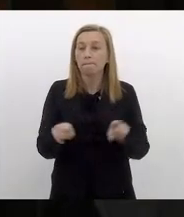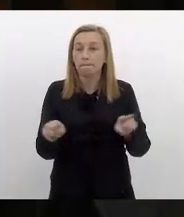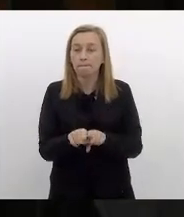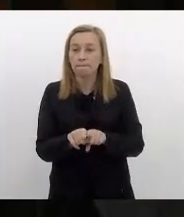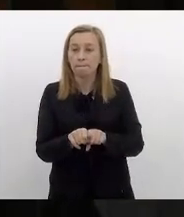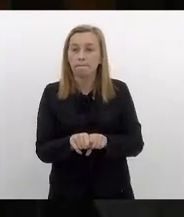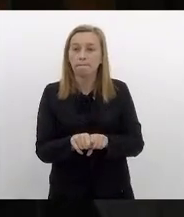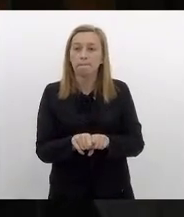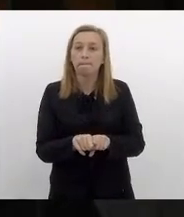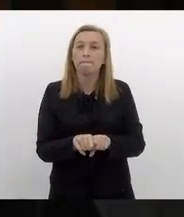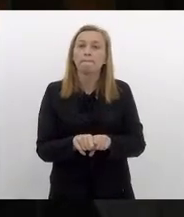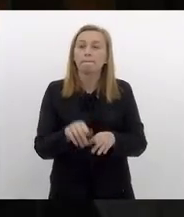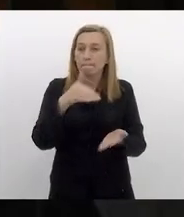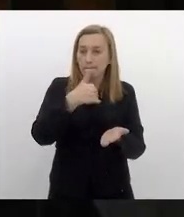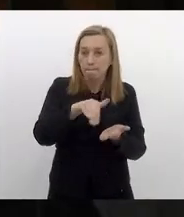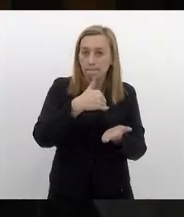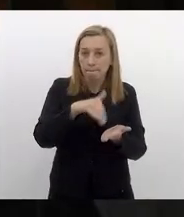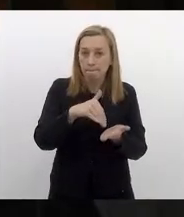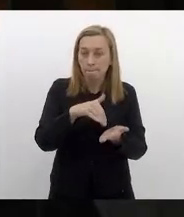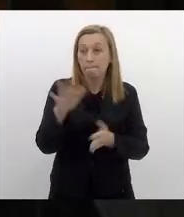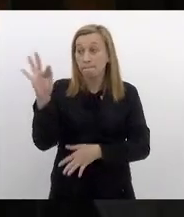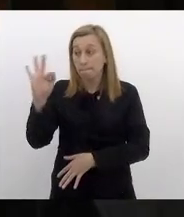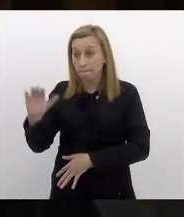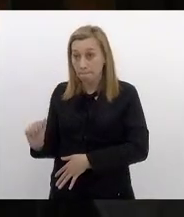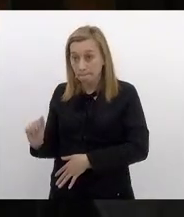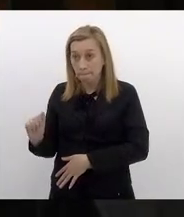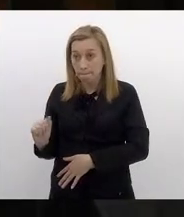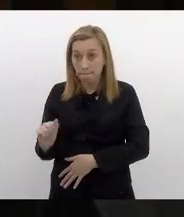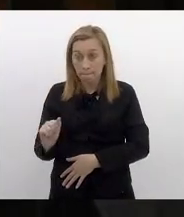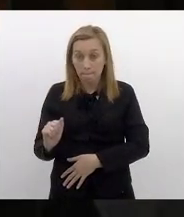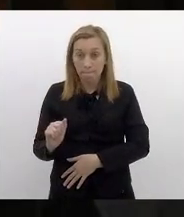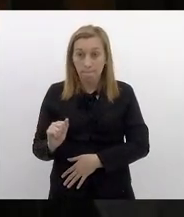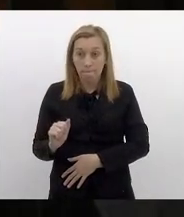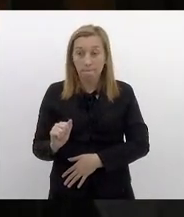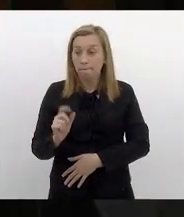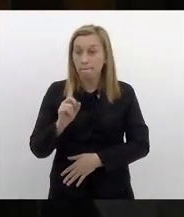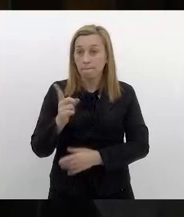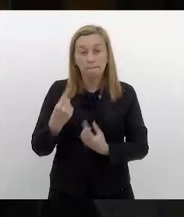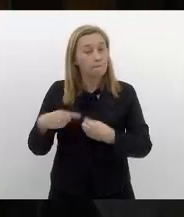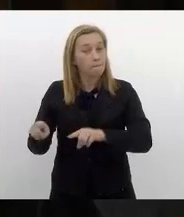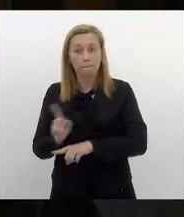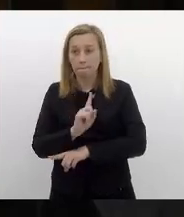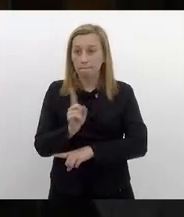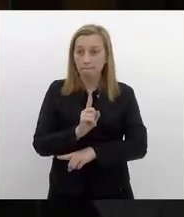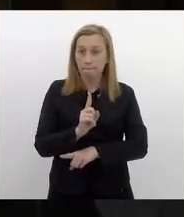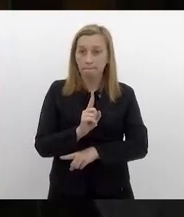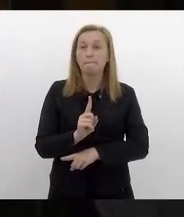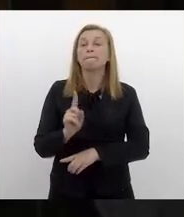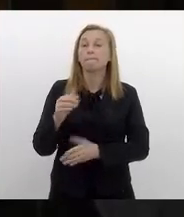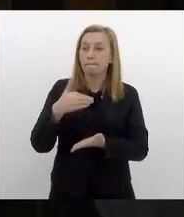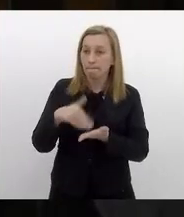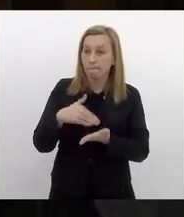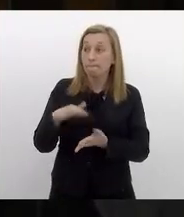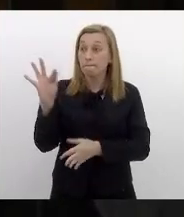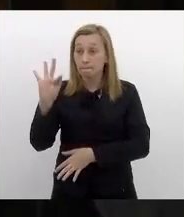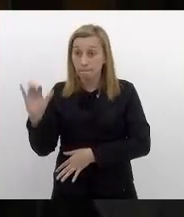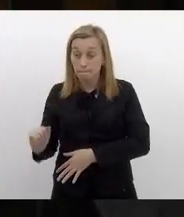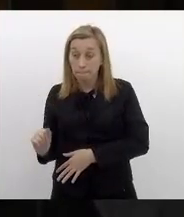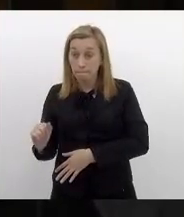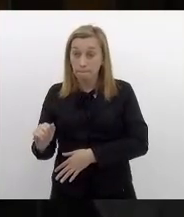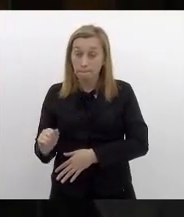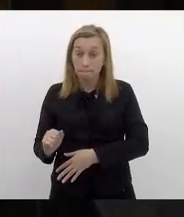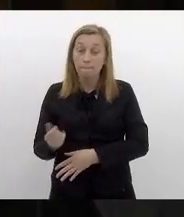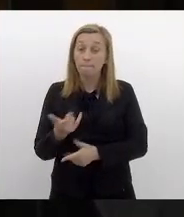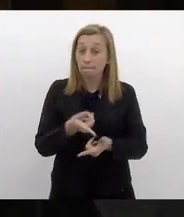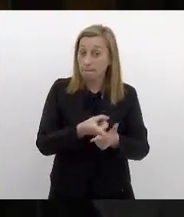projeções da Secretaria de Fazenda, projeções da Secretaria, não é da oposição, não, da Secretaria de Fazenda, o estoque